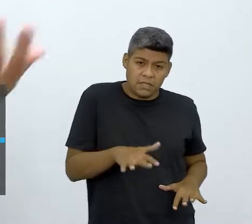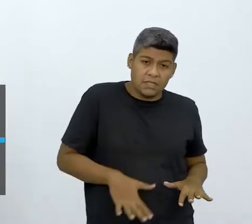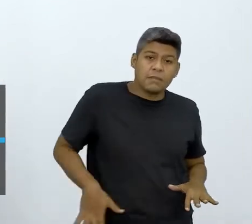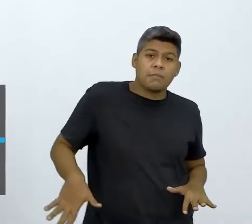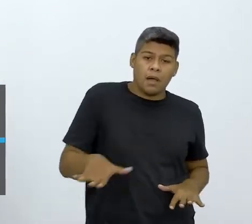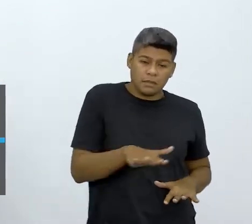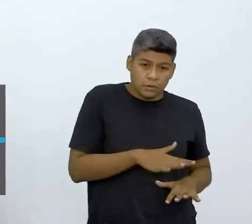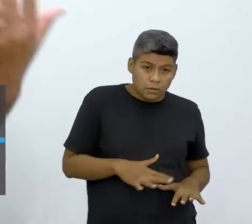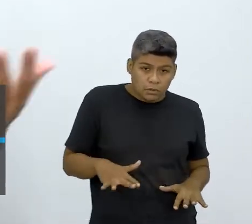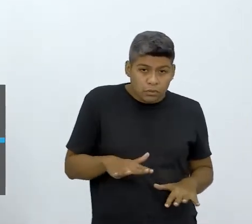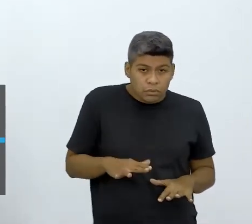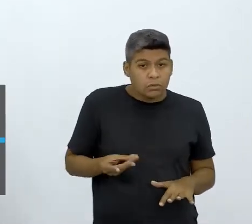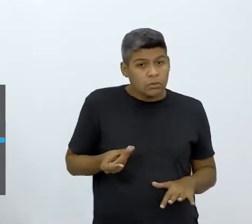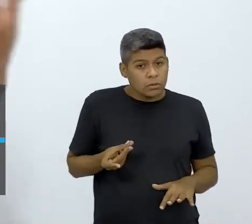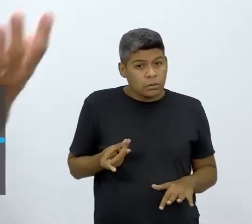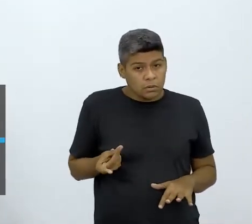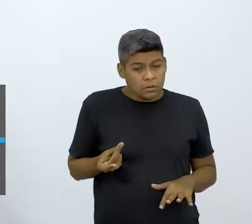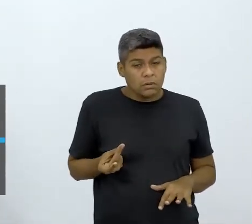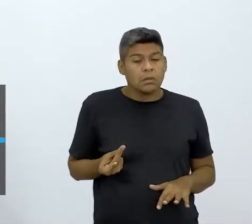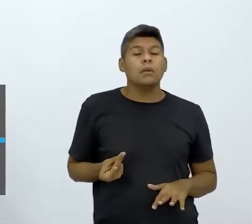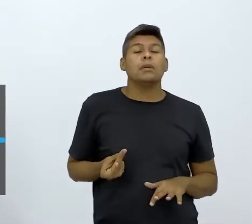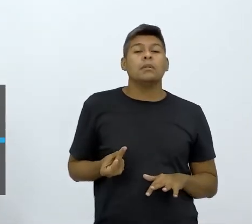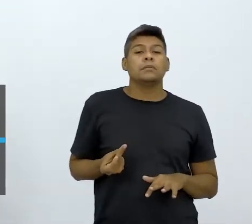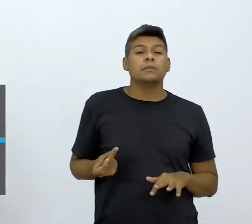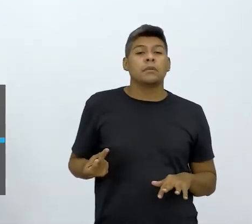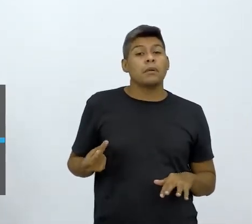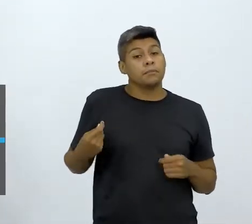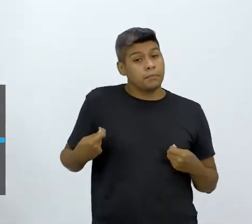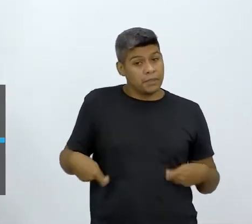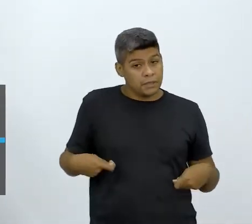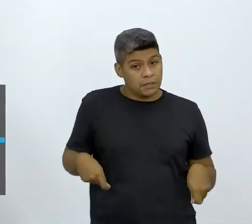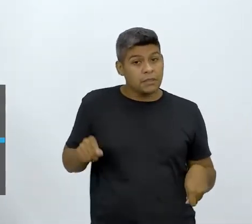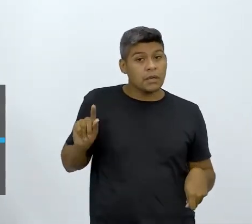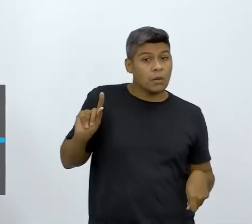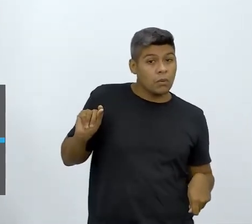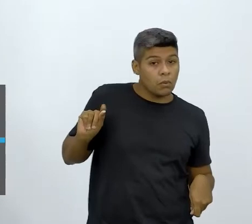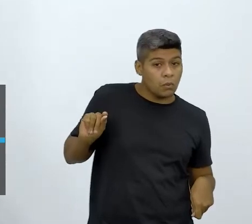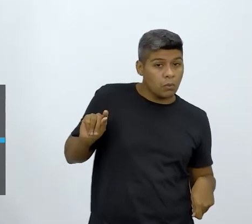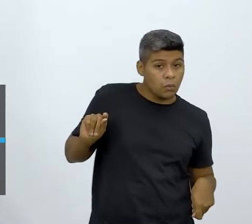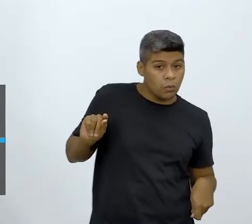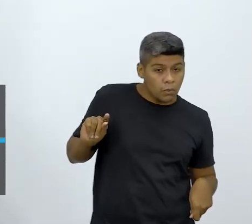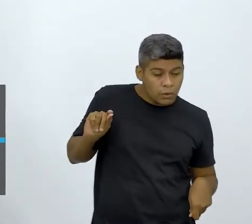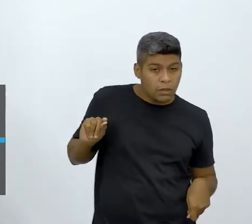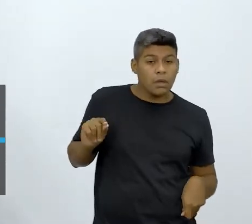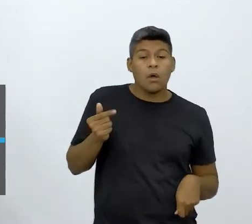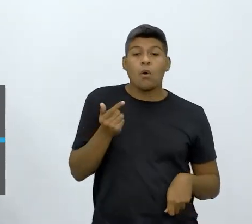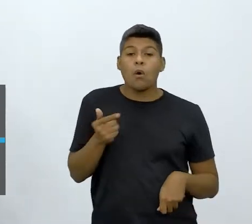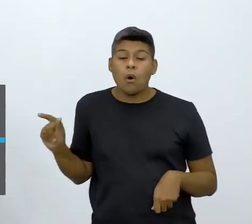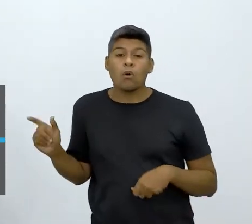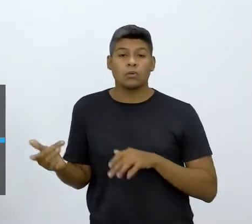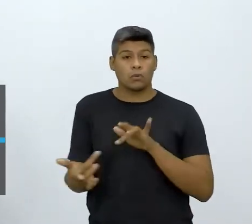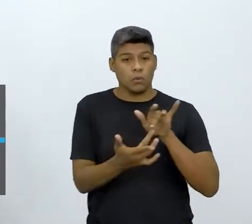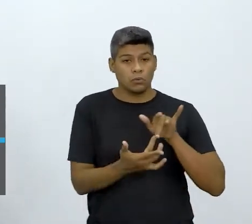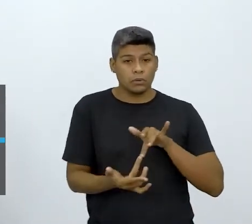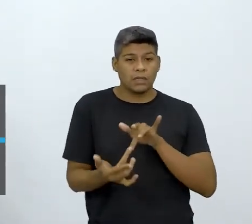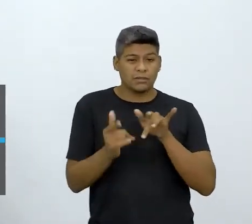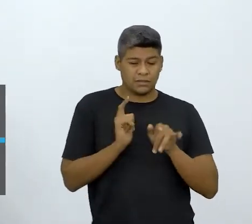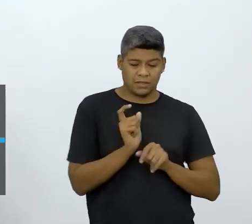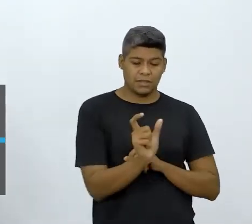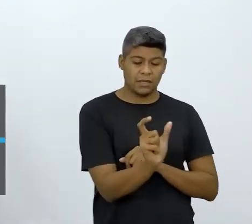espaço familiar, né, que eu pertenço, e eu preciso ir ao encontro do outro. Né? E tem um outro termo